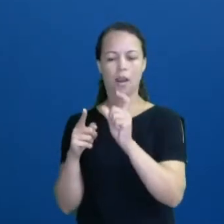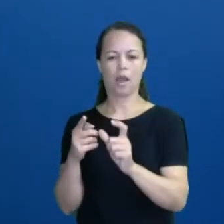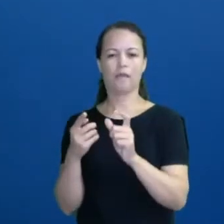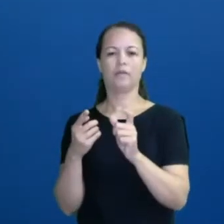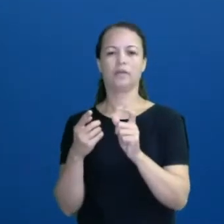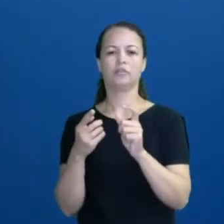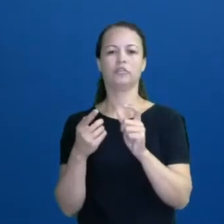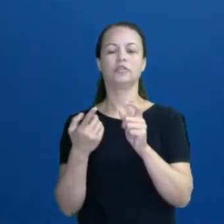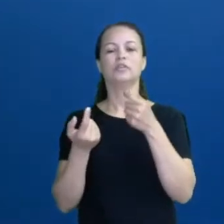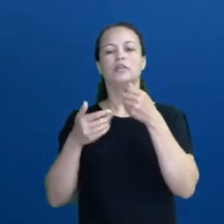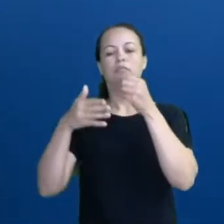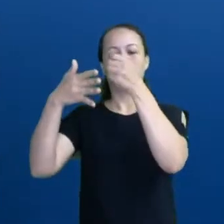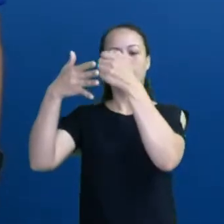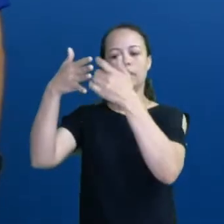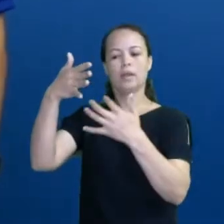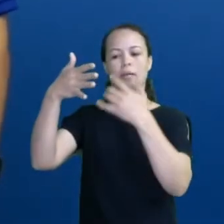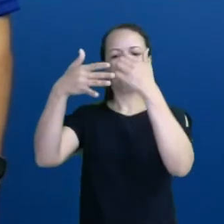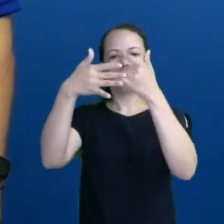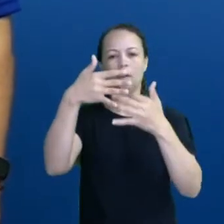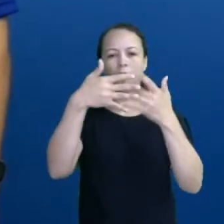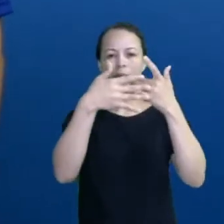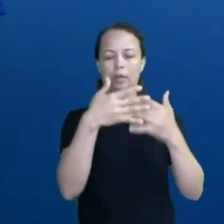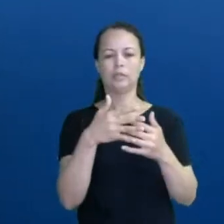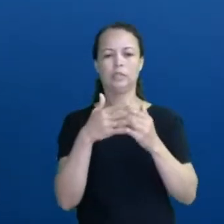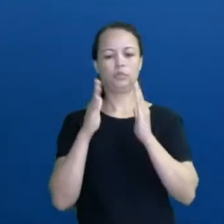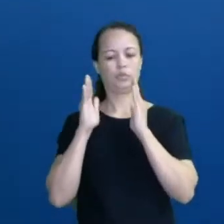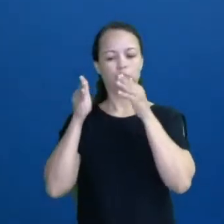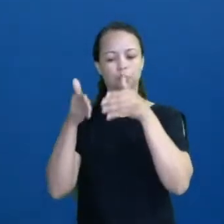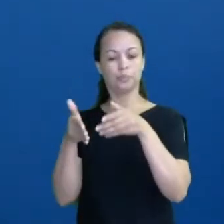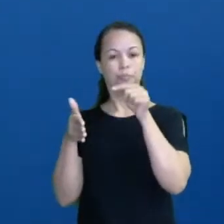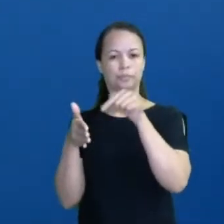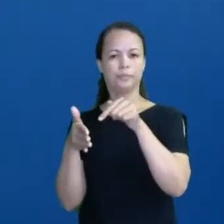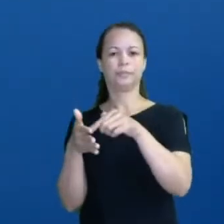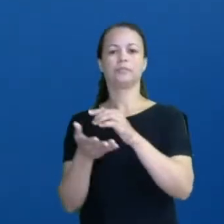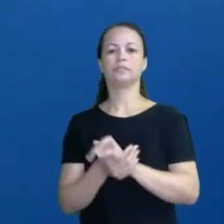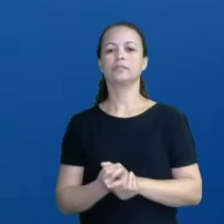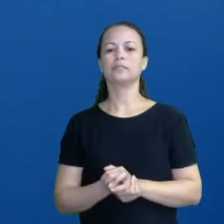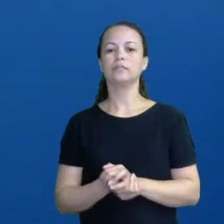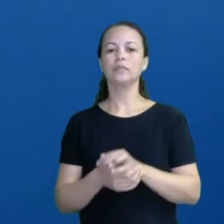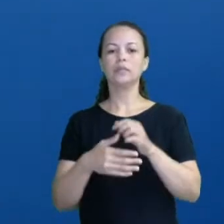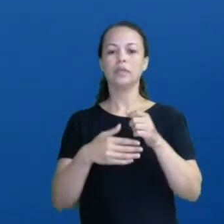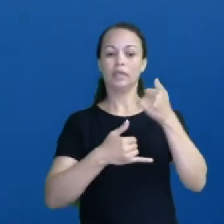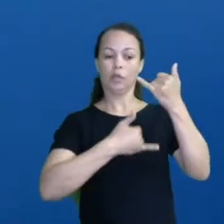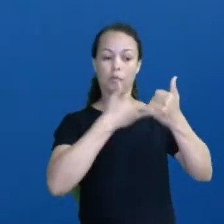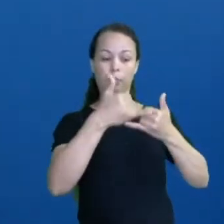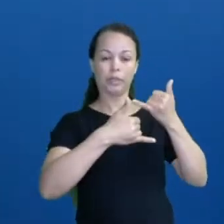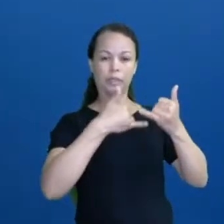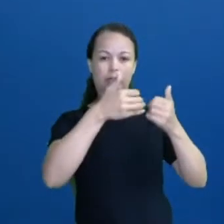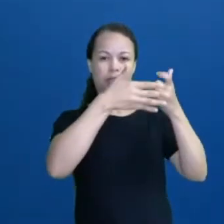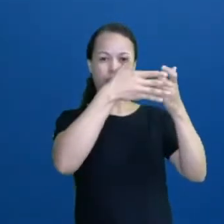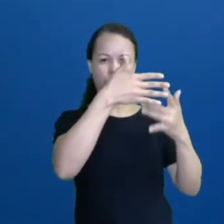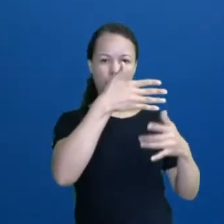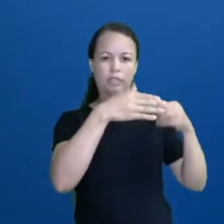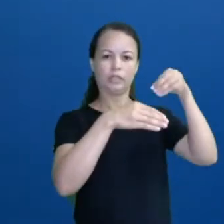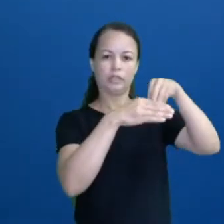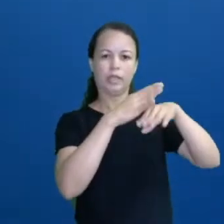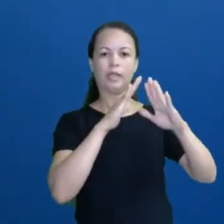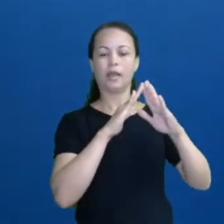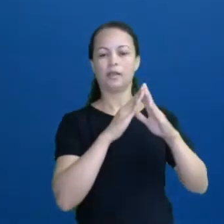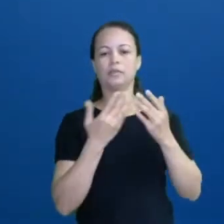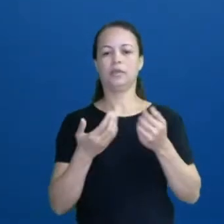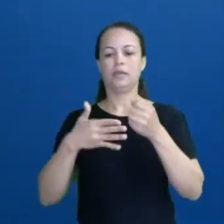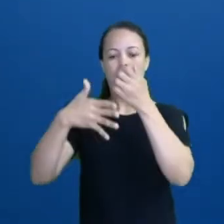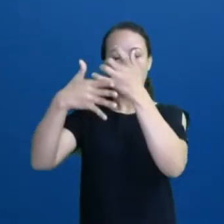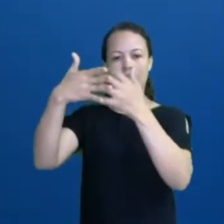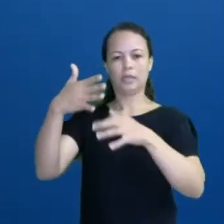uma embaixo da outra, dentro de um critério estabelecido. Aqui eram os brinquedos que tinha na minha casa. Aqui, os